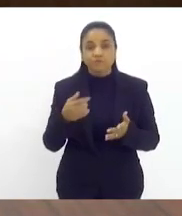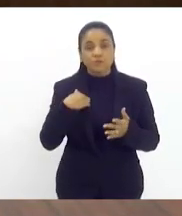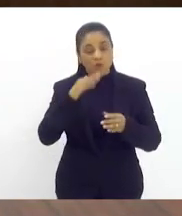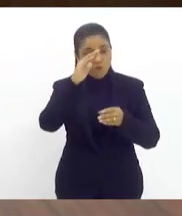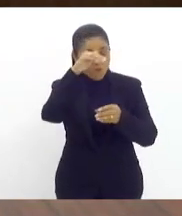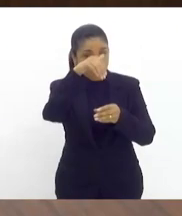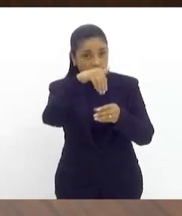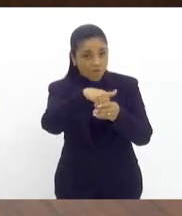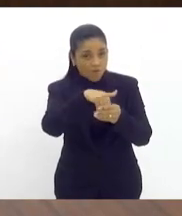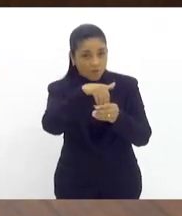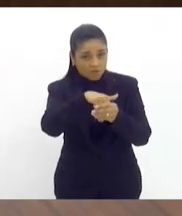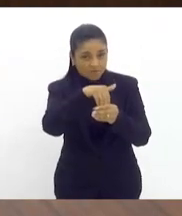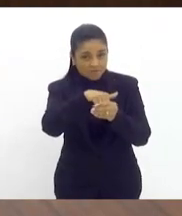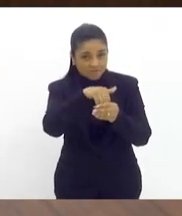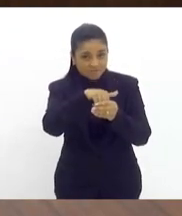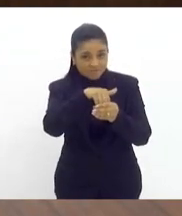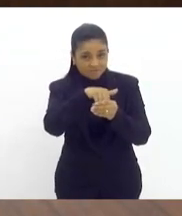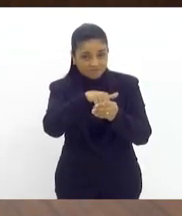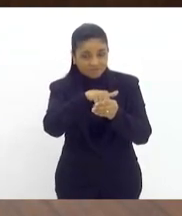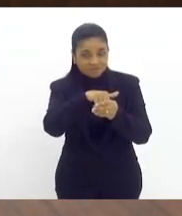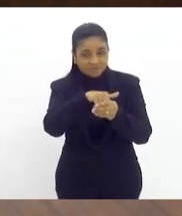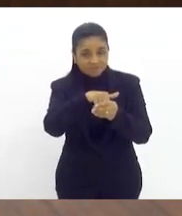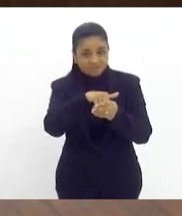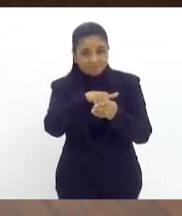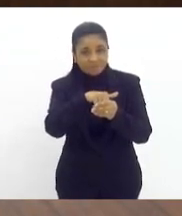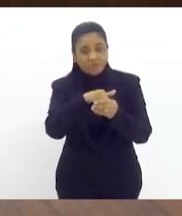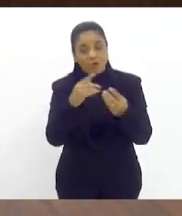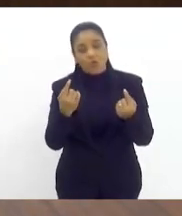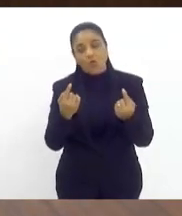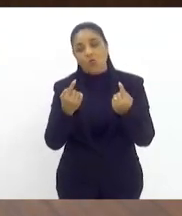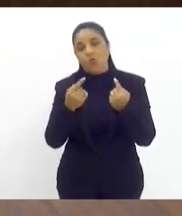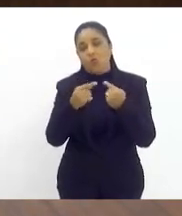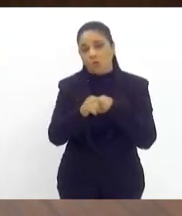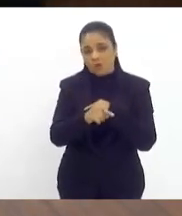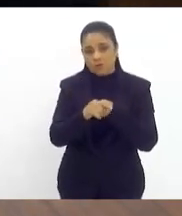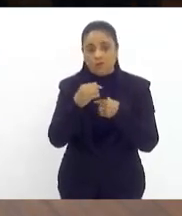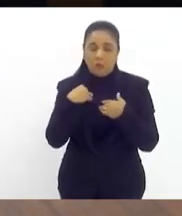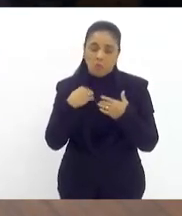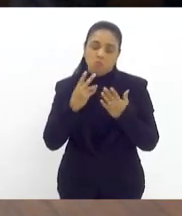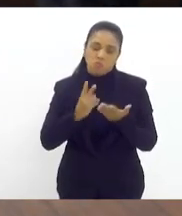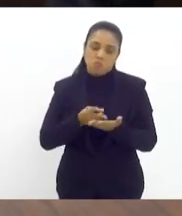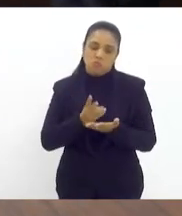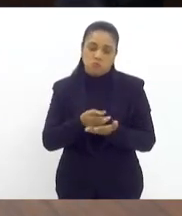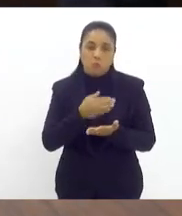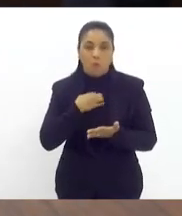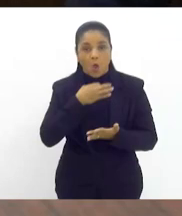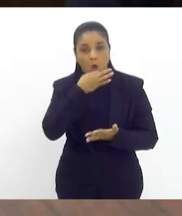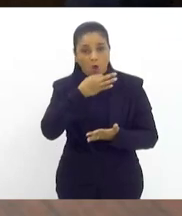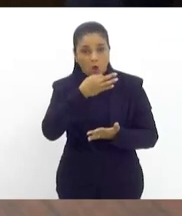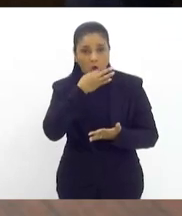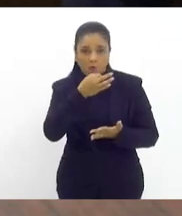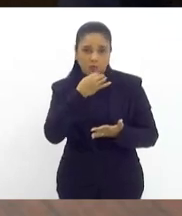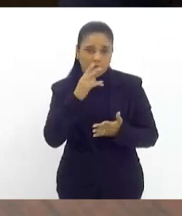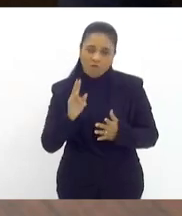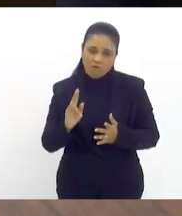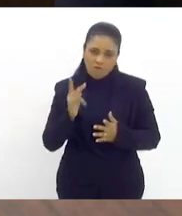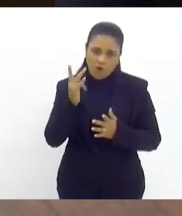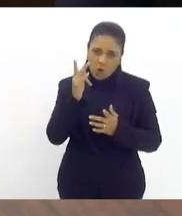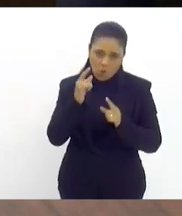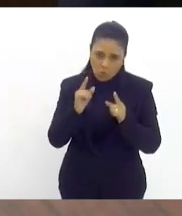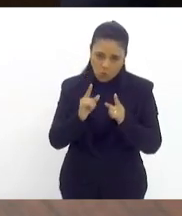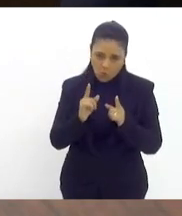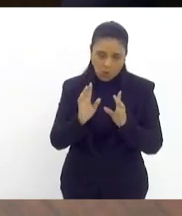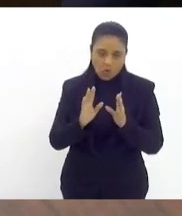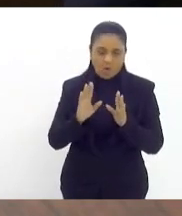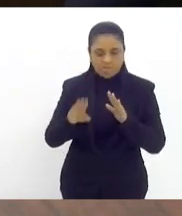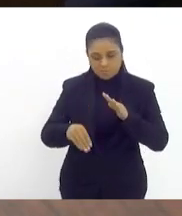abstenção porque eu continuo achando com todo respeito e não quero fazer juízo de valor a quem deu o